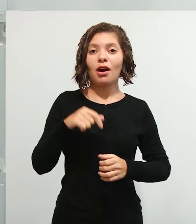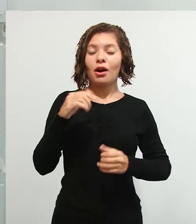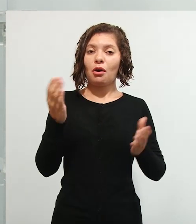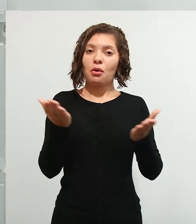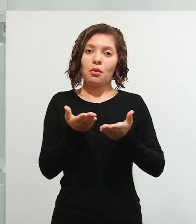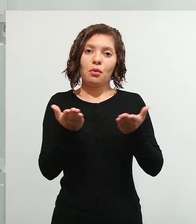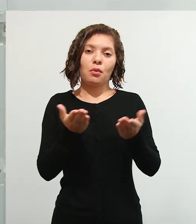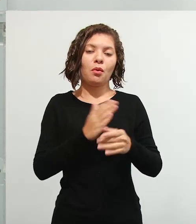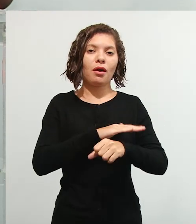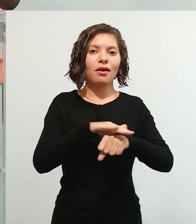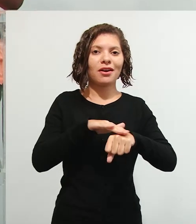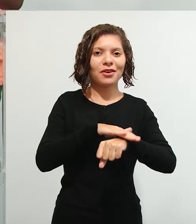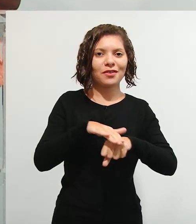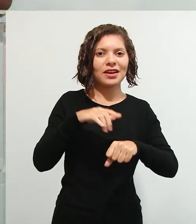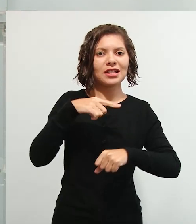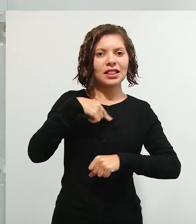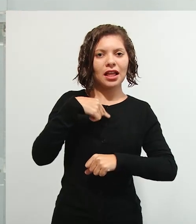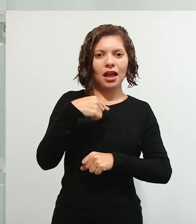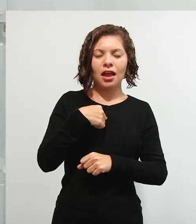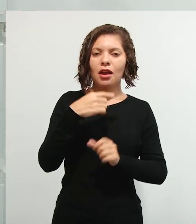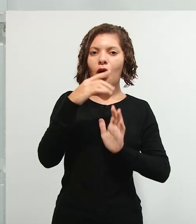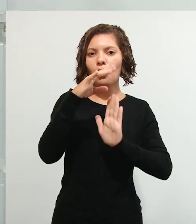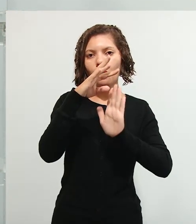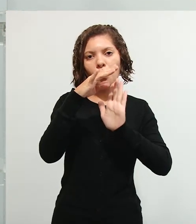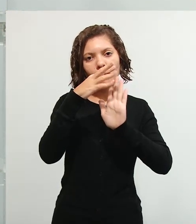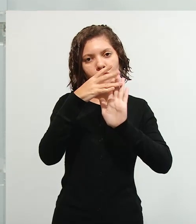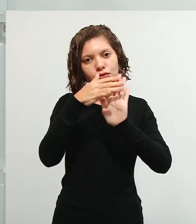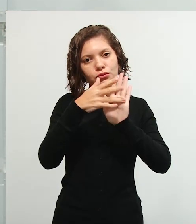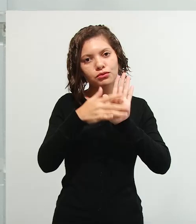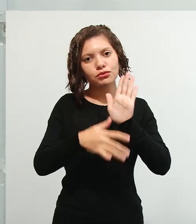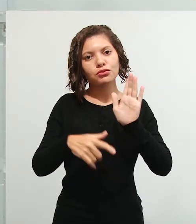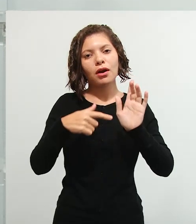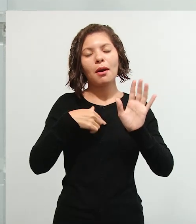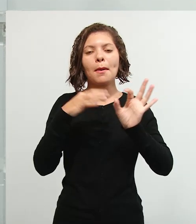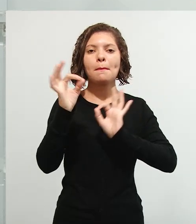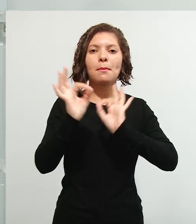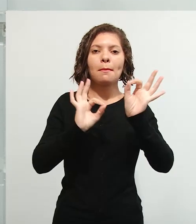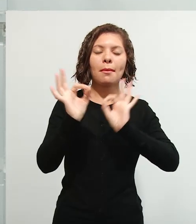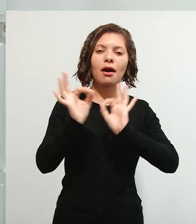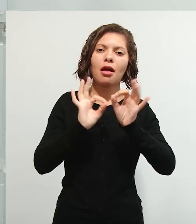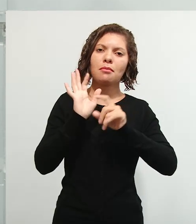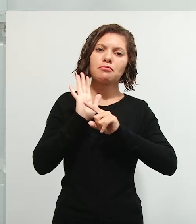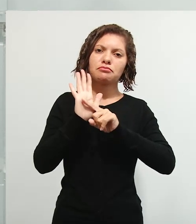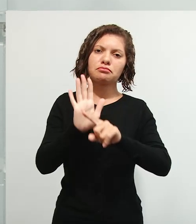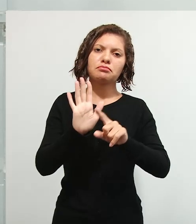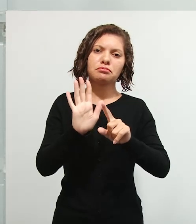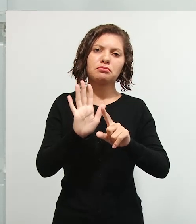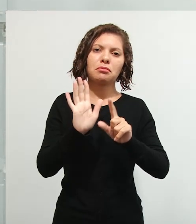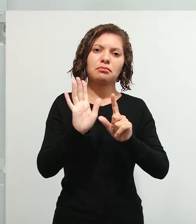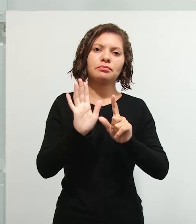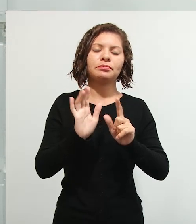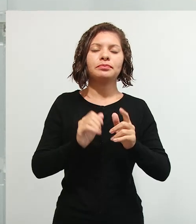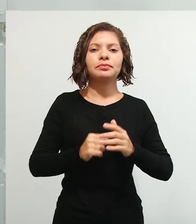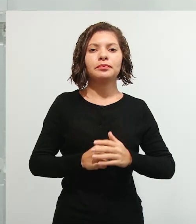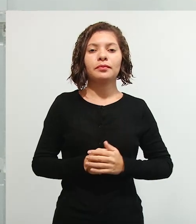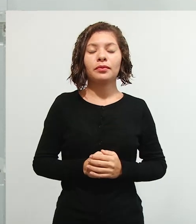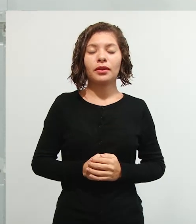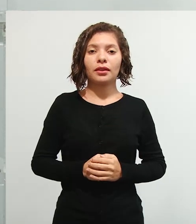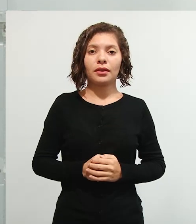Esse nosso bate-papo de hoje, ele tem um roteiro, preparei um roteiro que é para ajudar a condução dessa nossa